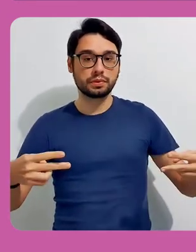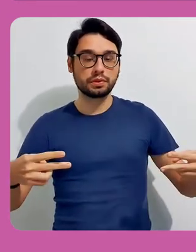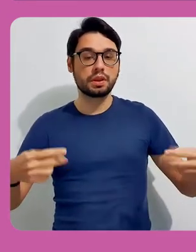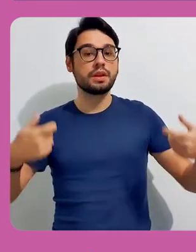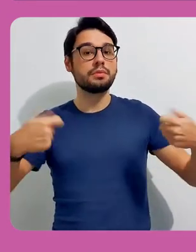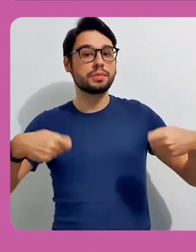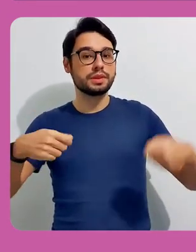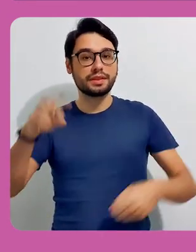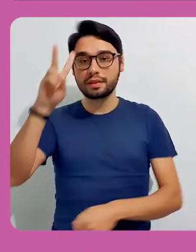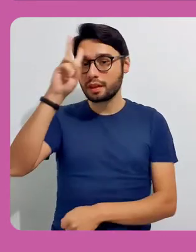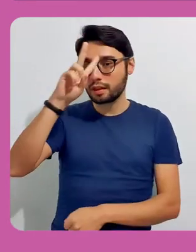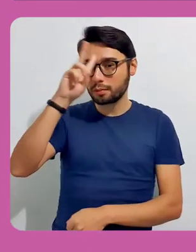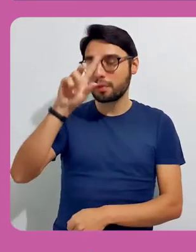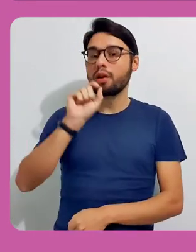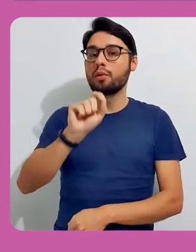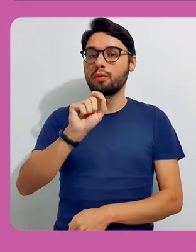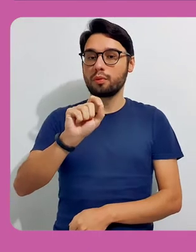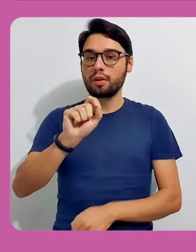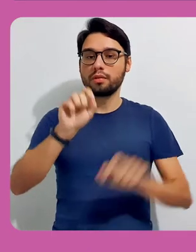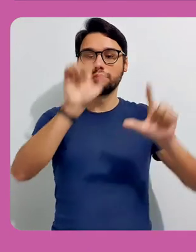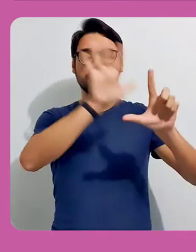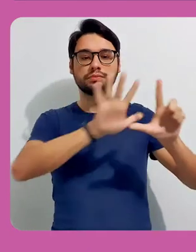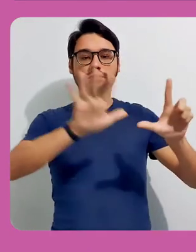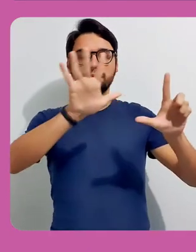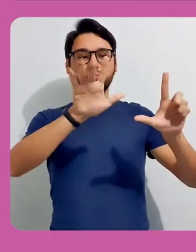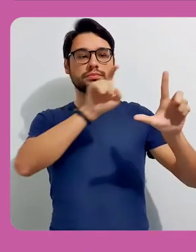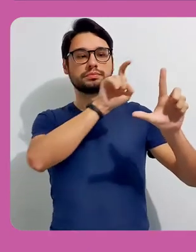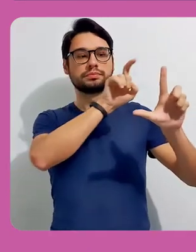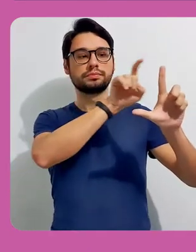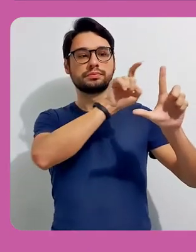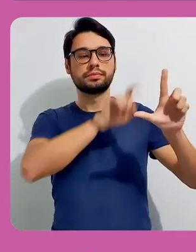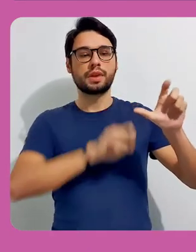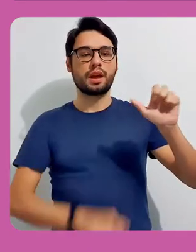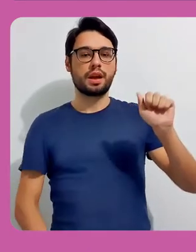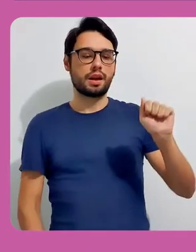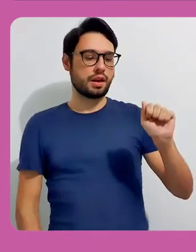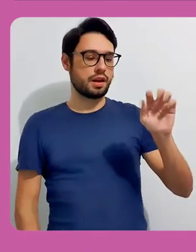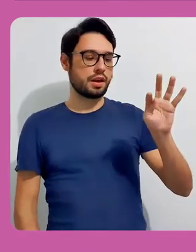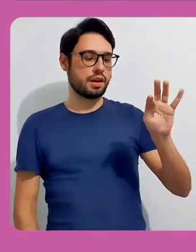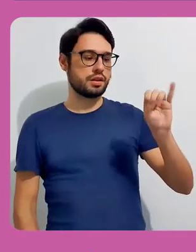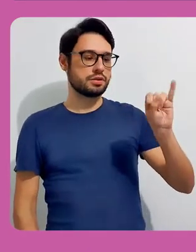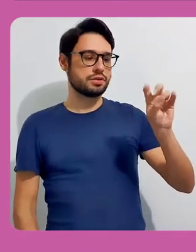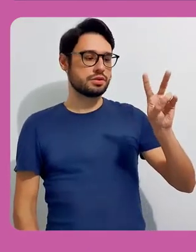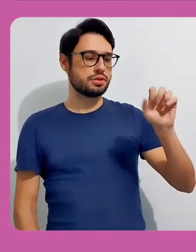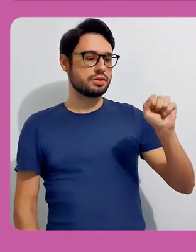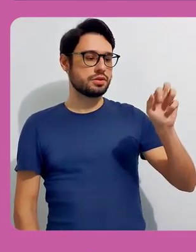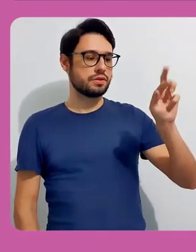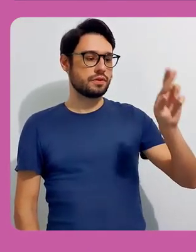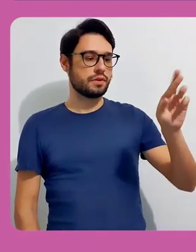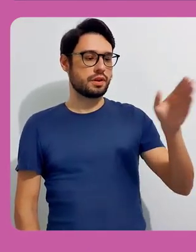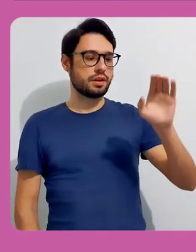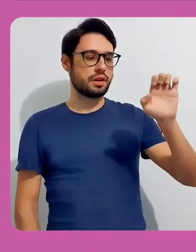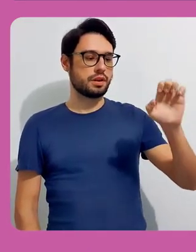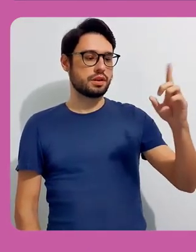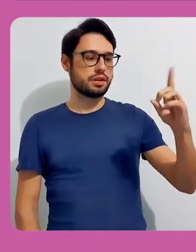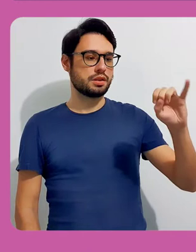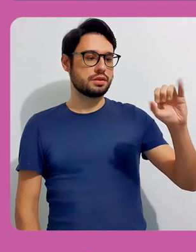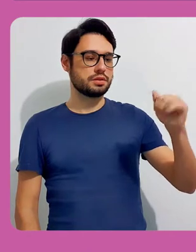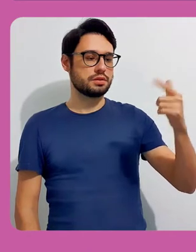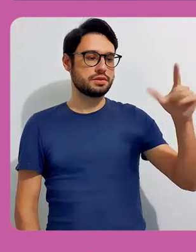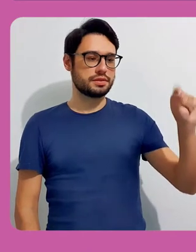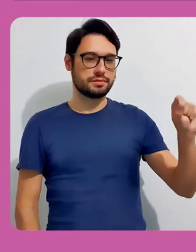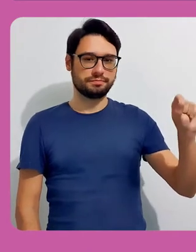link aqui embaixo se serem que não tiver aparecendo para você lembre-se de ativar a